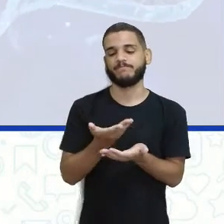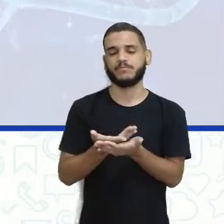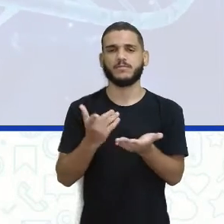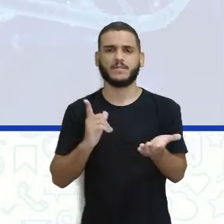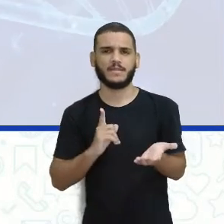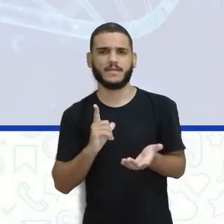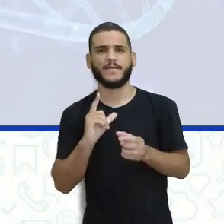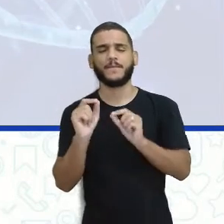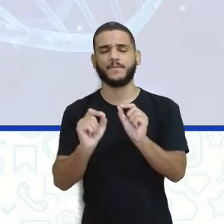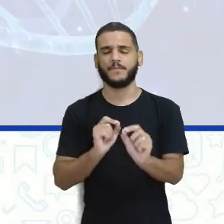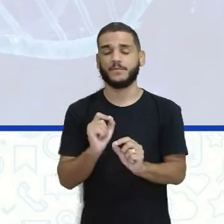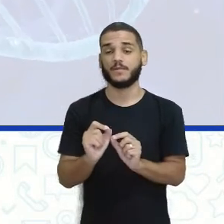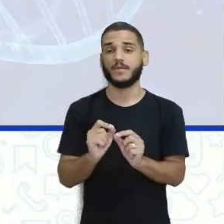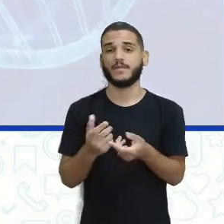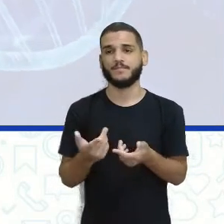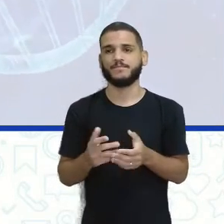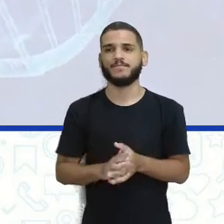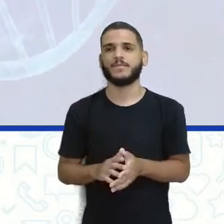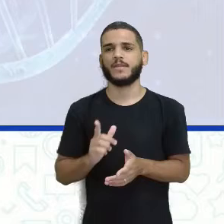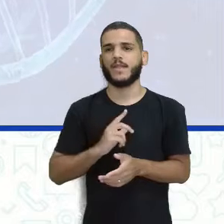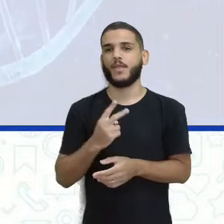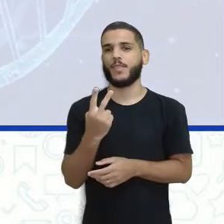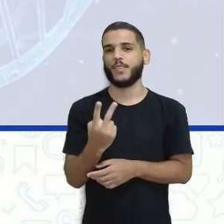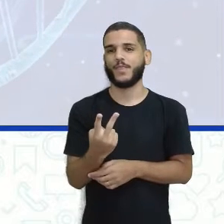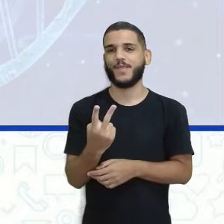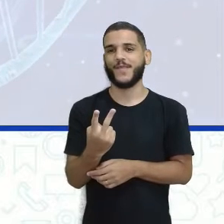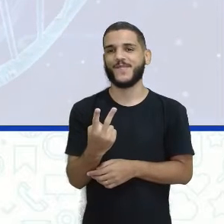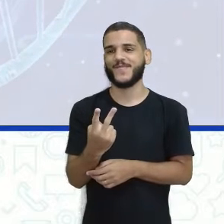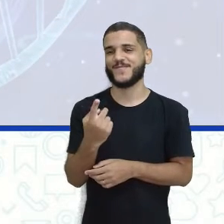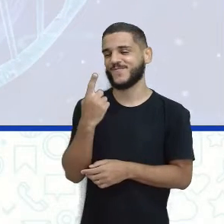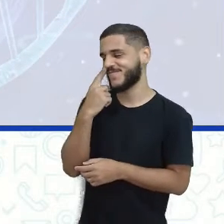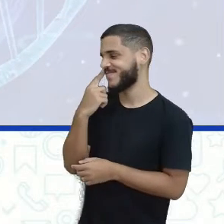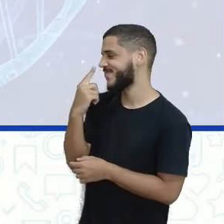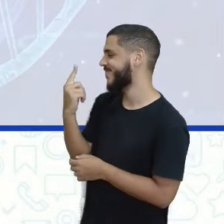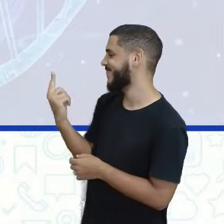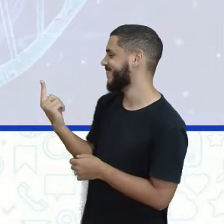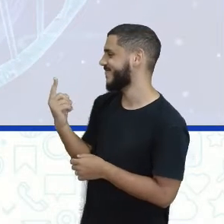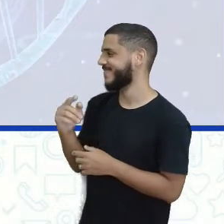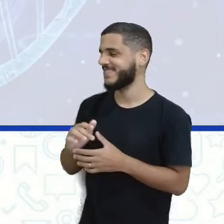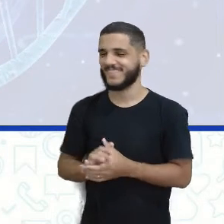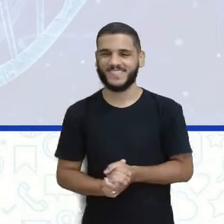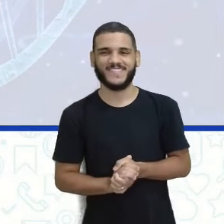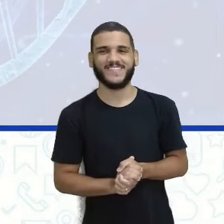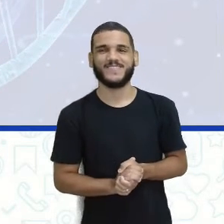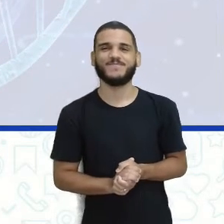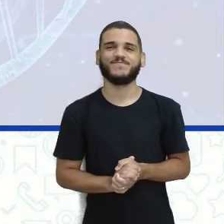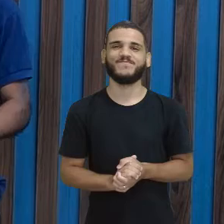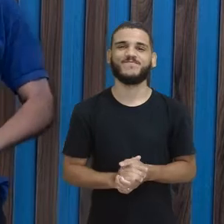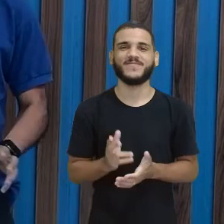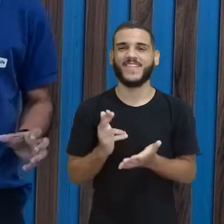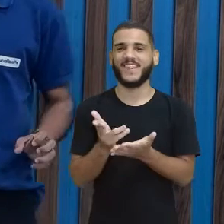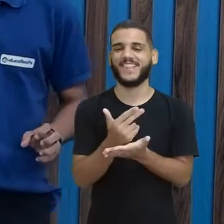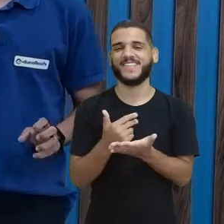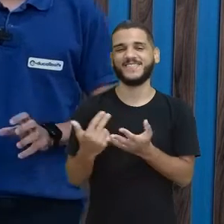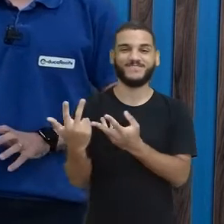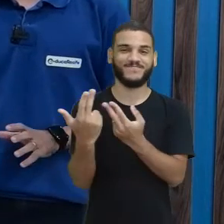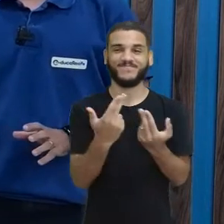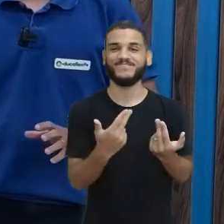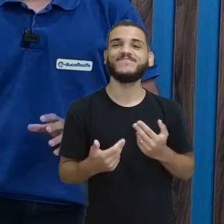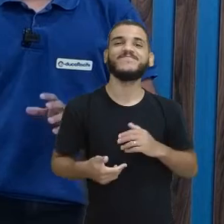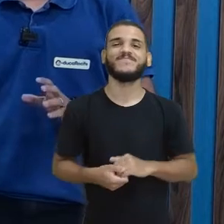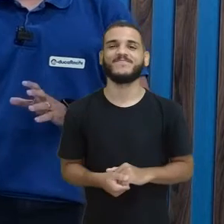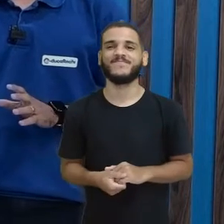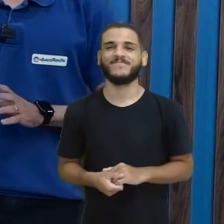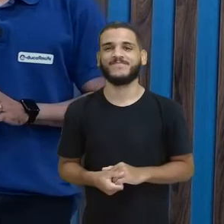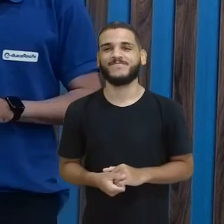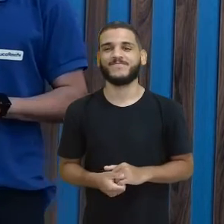show de bola, né? Estou vendo aí, ó, os dois bonequinhos do professor Ricardo Rocha, o professor Carlos Bravo. Vai ser aí show de bola a aula de hoje,